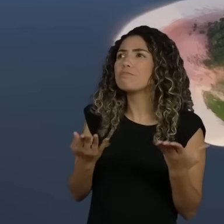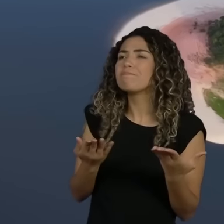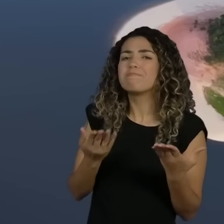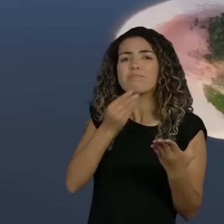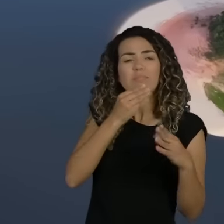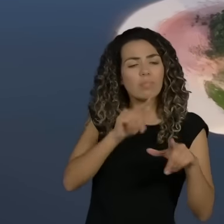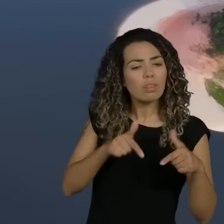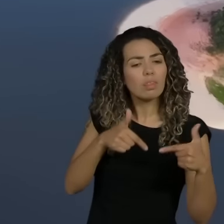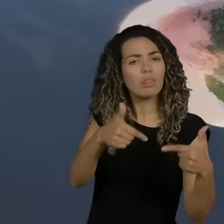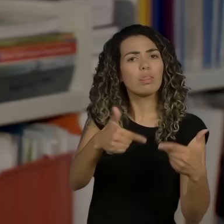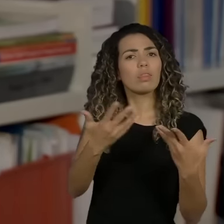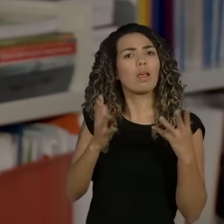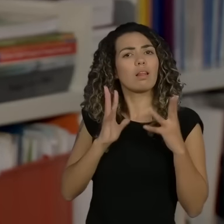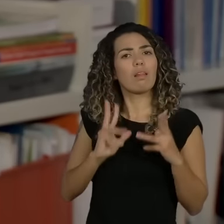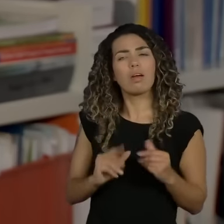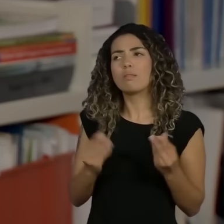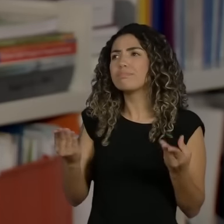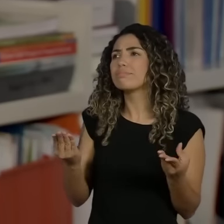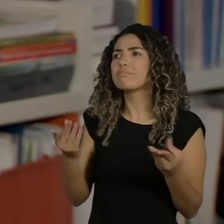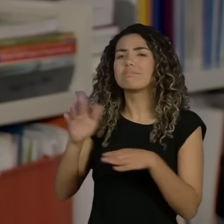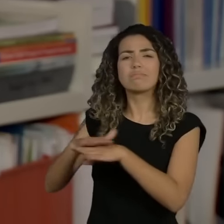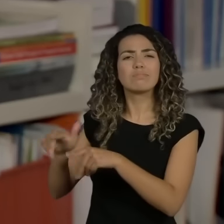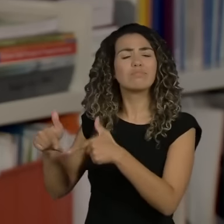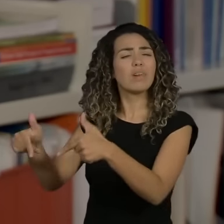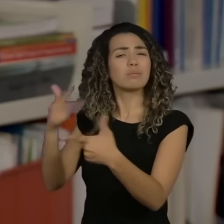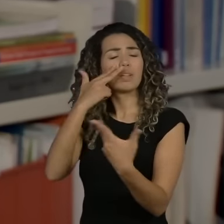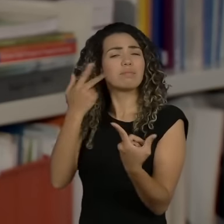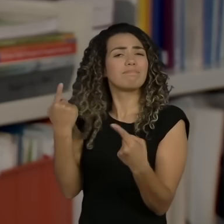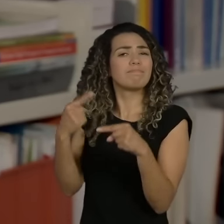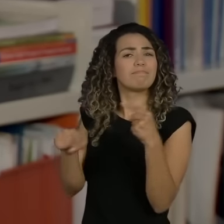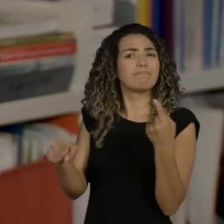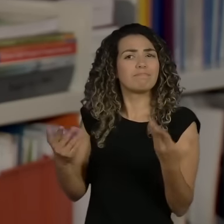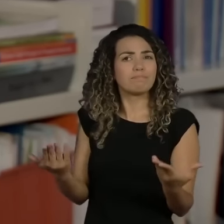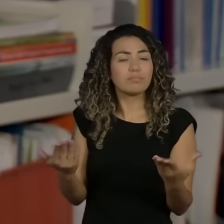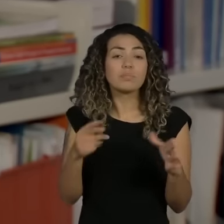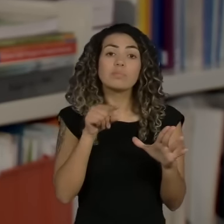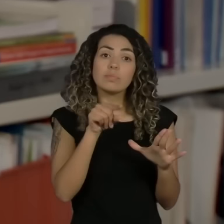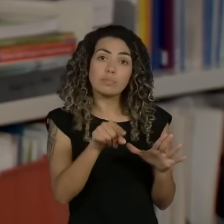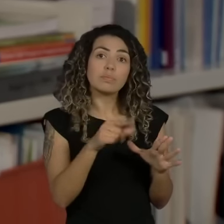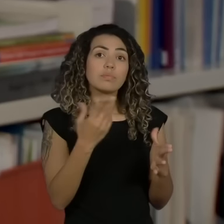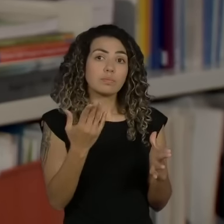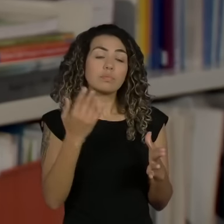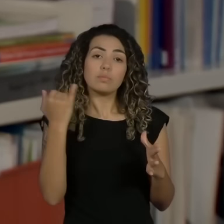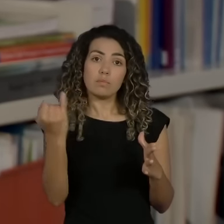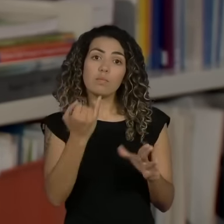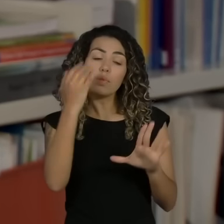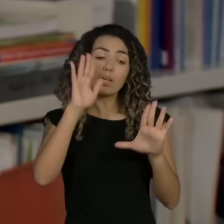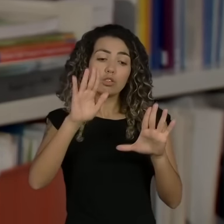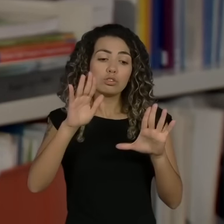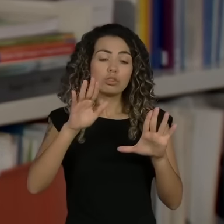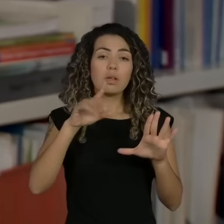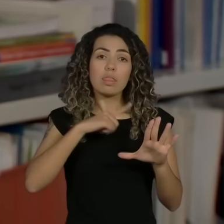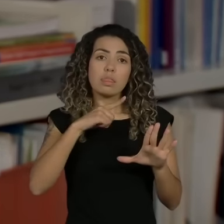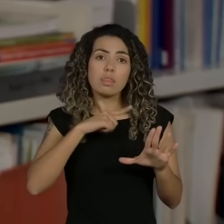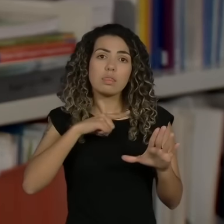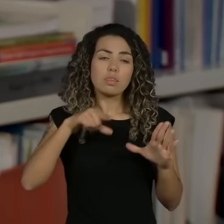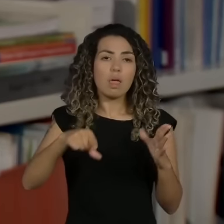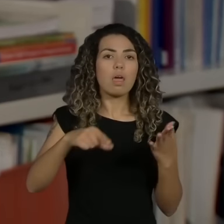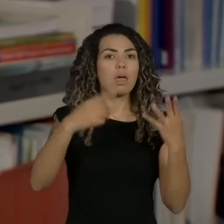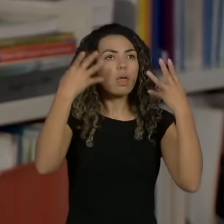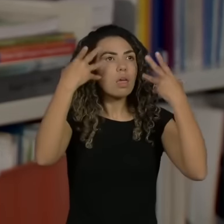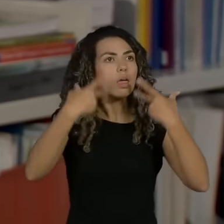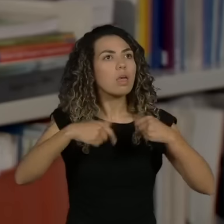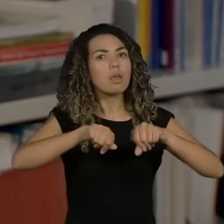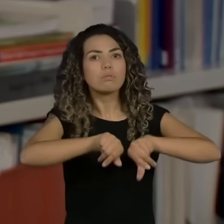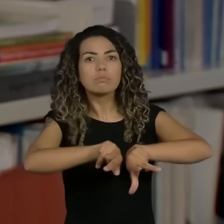climática. É uma área pouco conhecida e muito sensível, né, muito rica em termos de biodiversidade. Se fala da biodiversidade